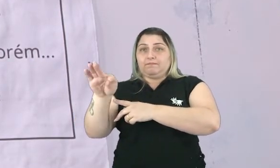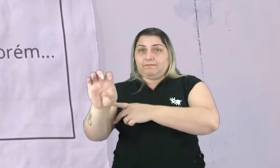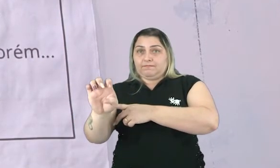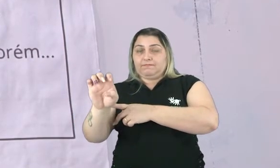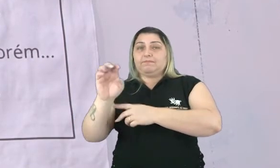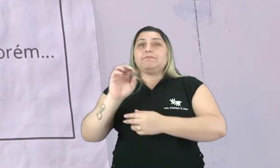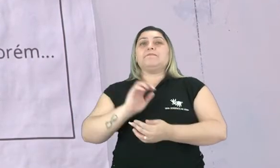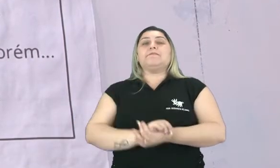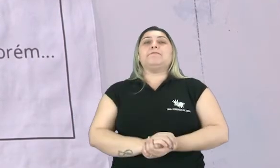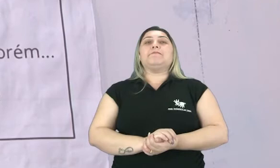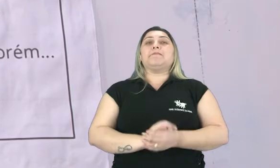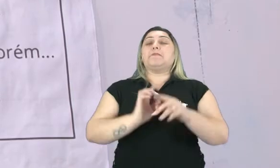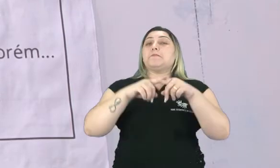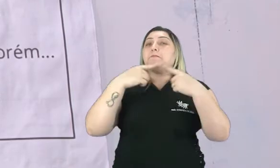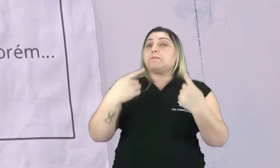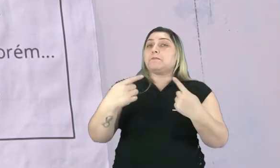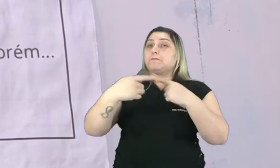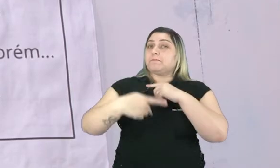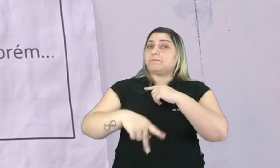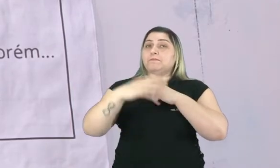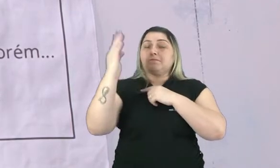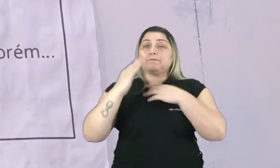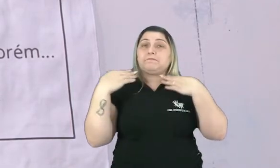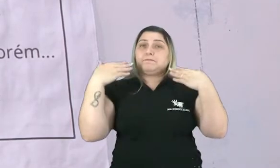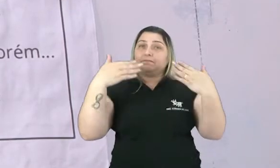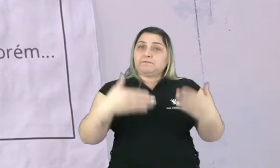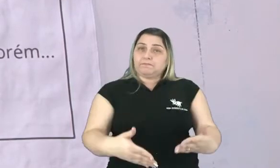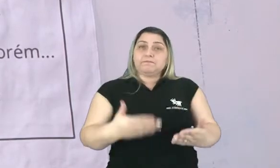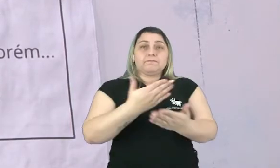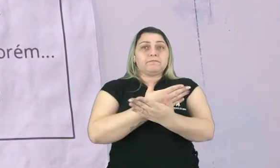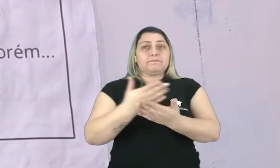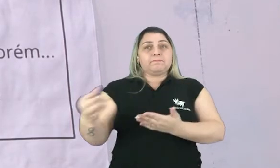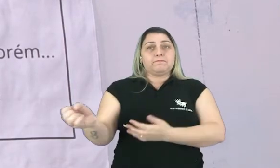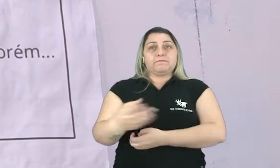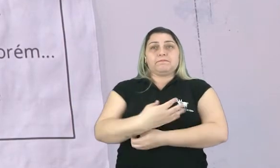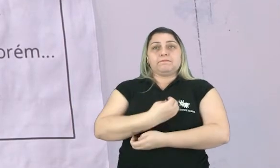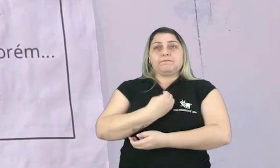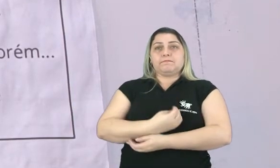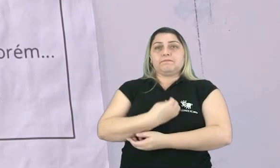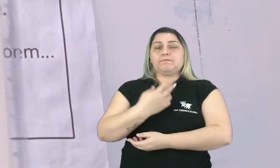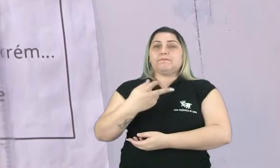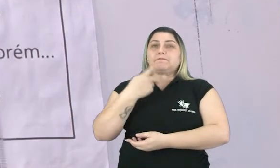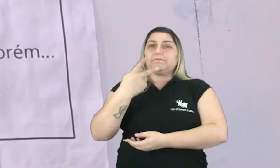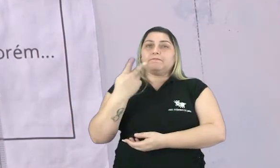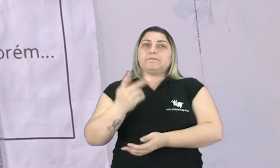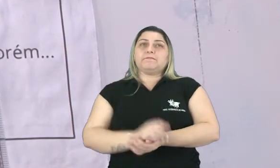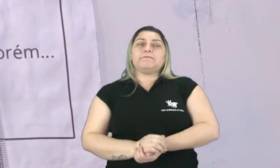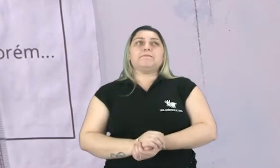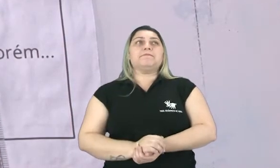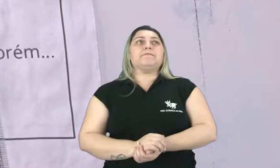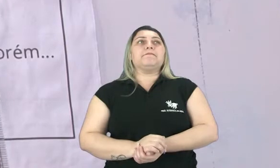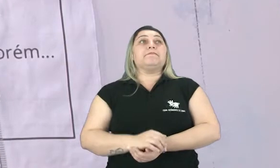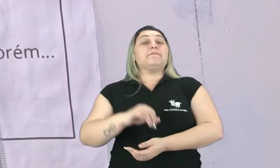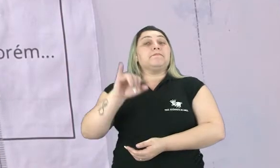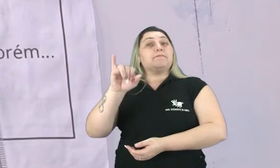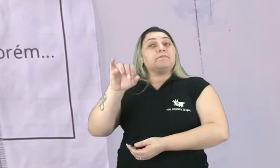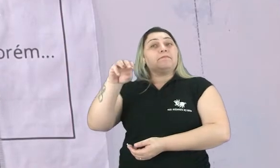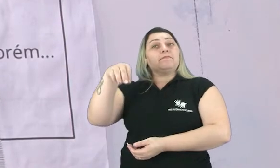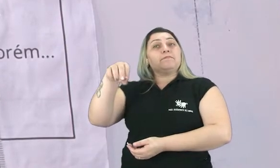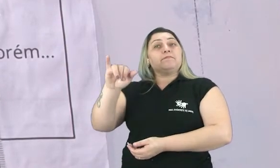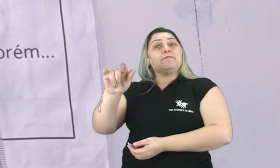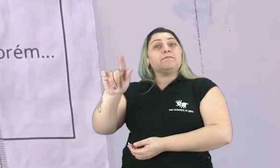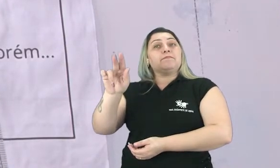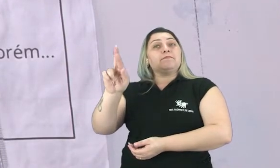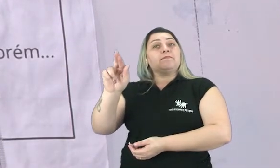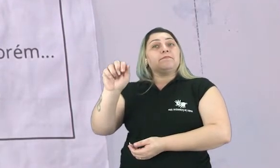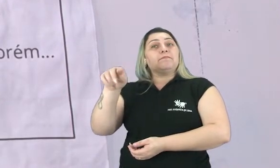chamado de imigrante. Mas aqui no Brasil, quando ele chega aqui no Brasil para iniciar essa nova vida, como ele fala aqui, ele é chamado de imigrante aqui,